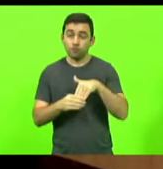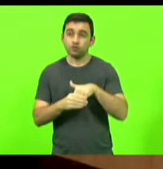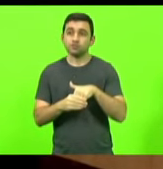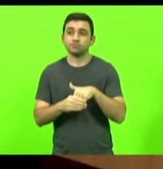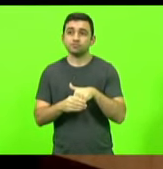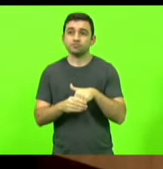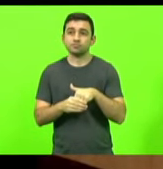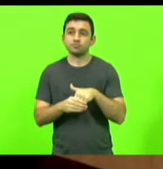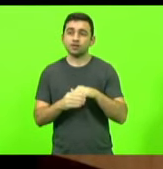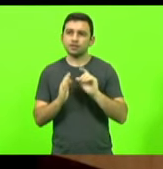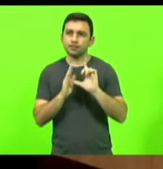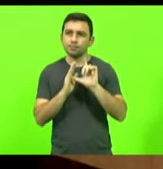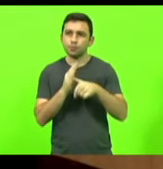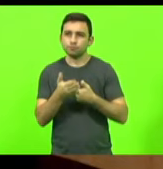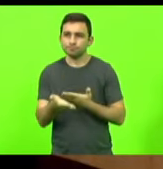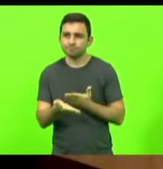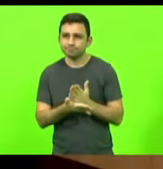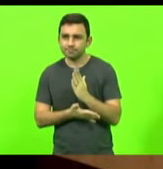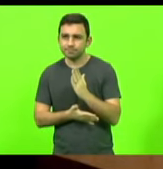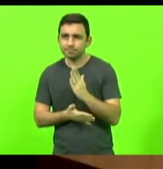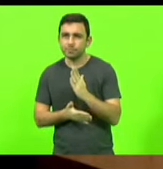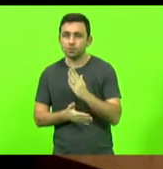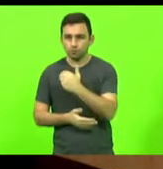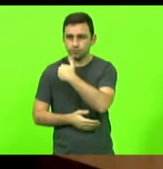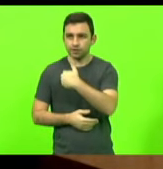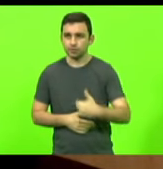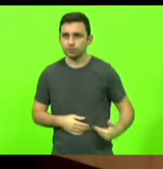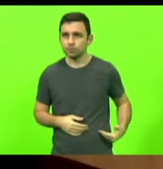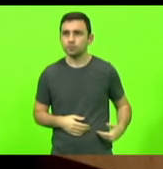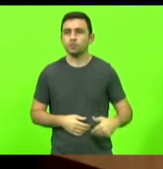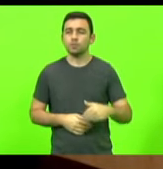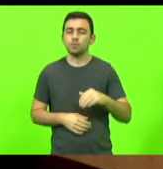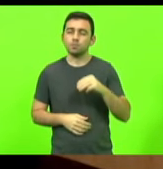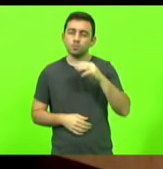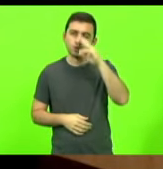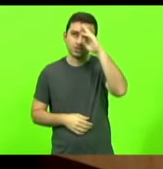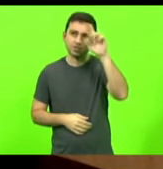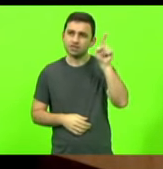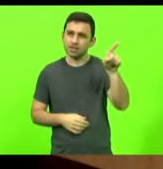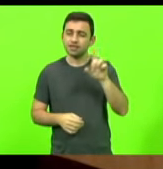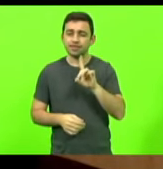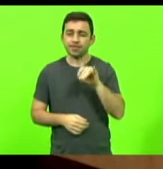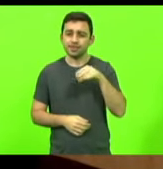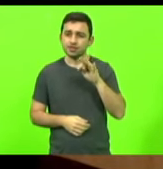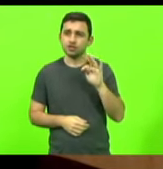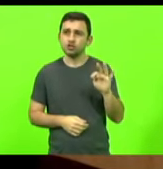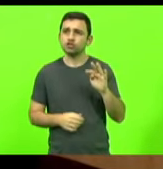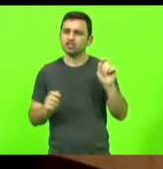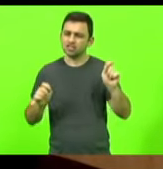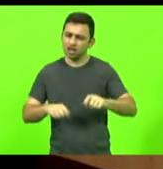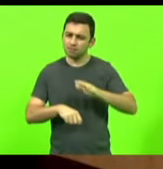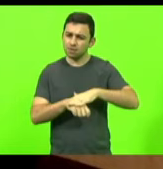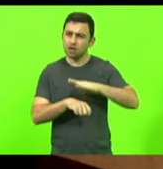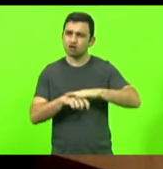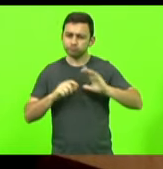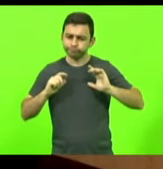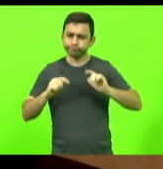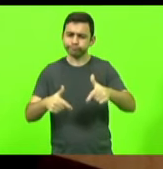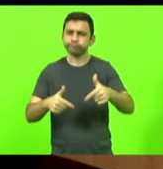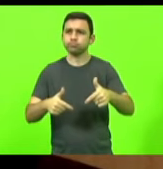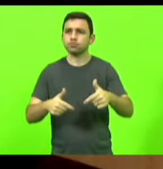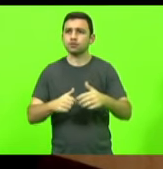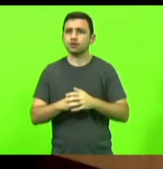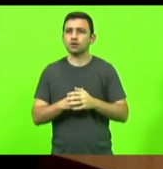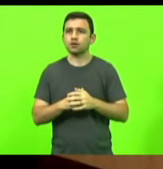que, após a sanção do governador Moisés, o DENIT de Santa Catarina tome as devidas providências para